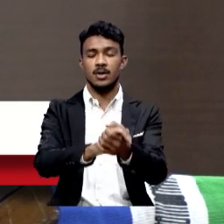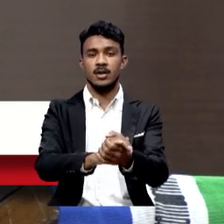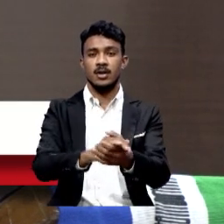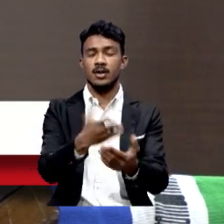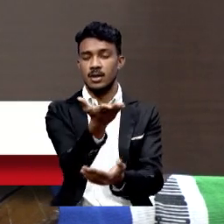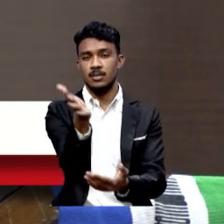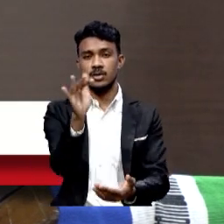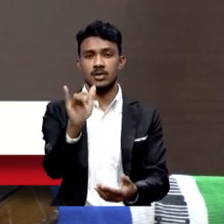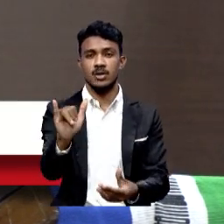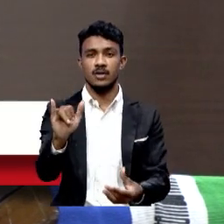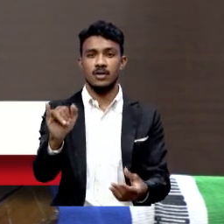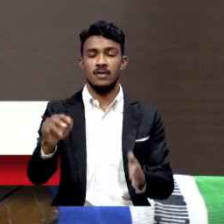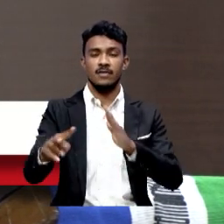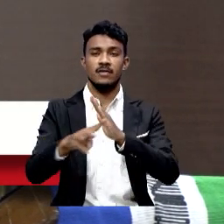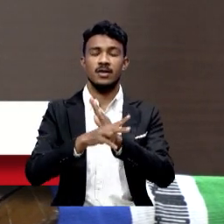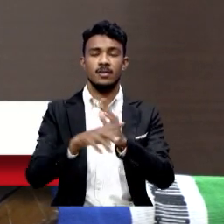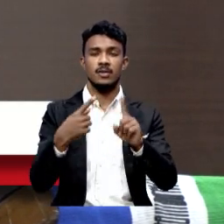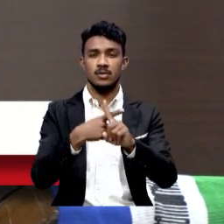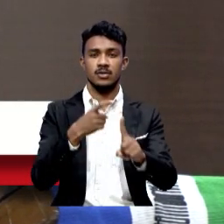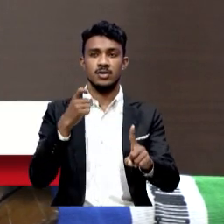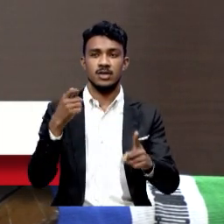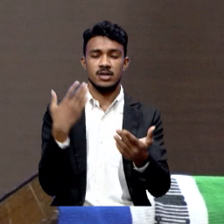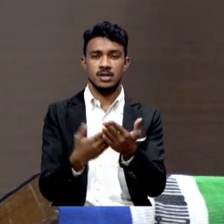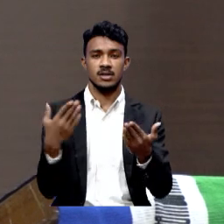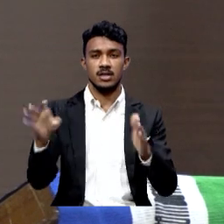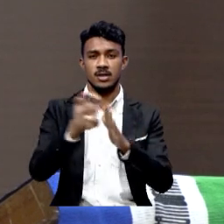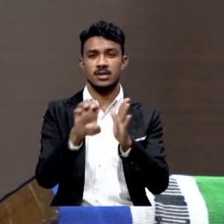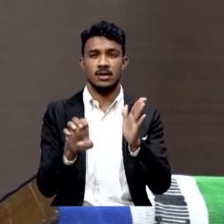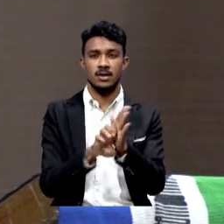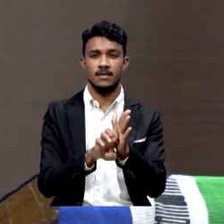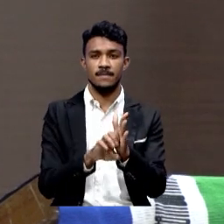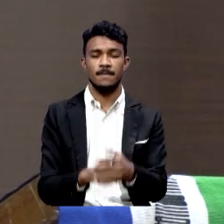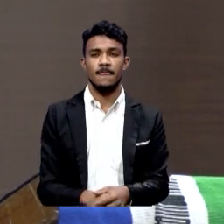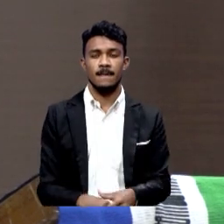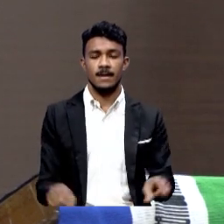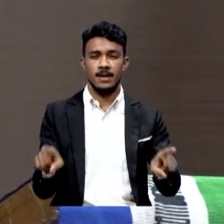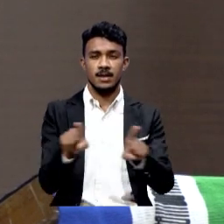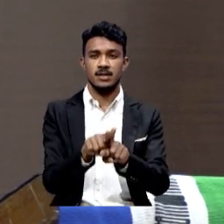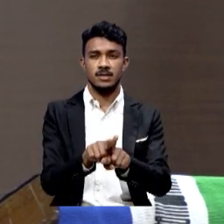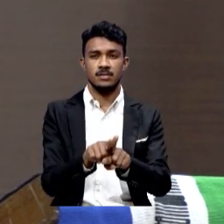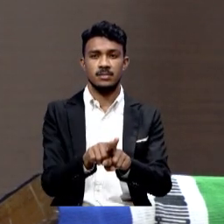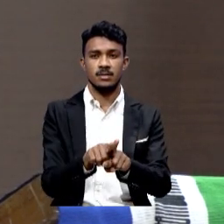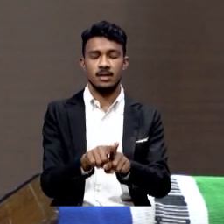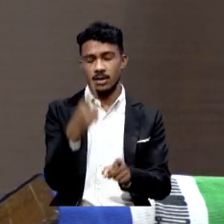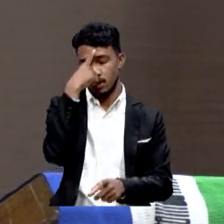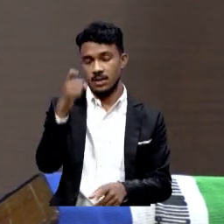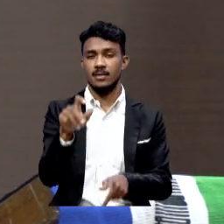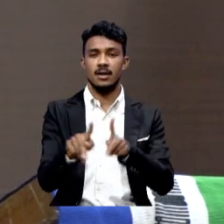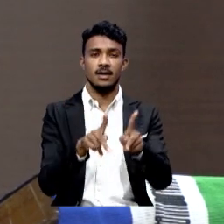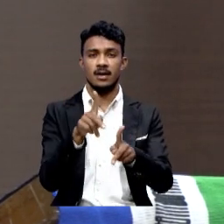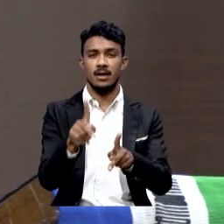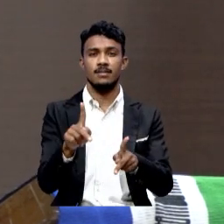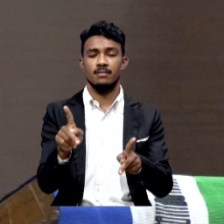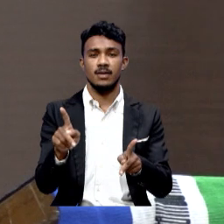minha briefing na apresentação, chefe Estado Maior, tabo, ruim, de atividades, vida, somos síndica, tabo honrado, tabo ema,